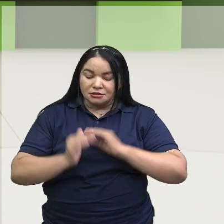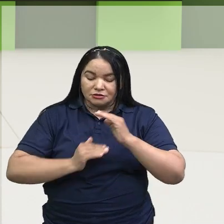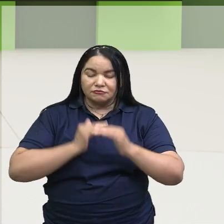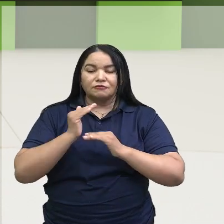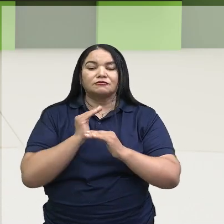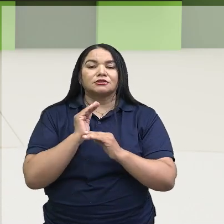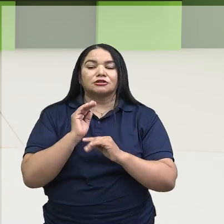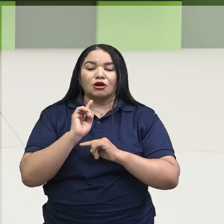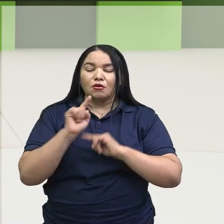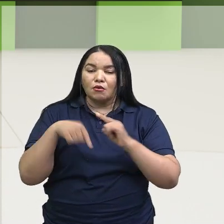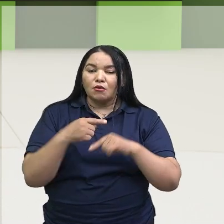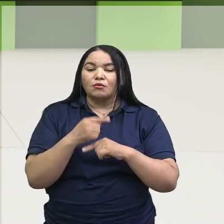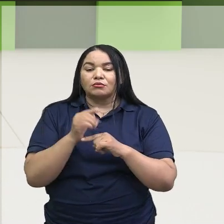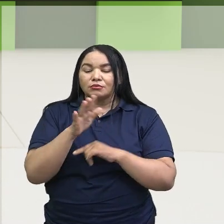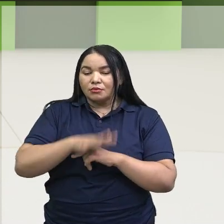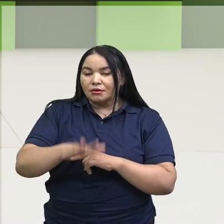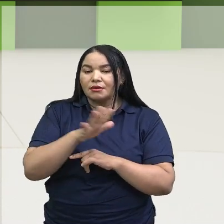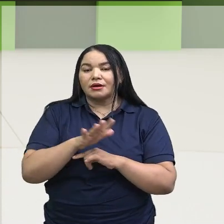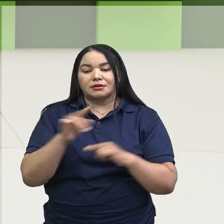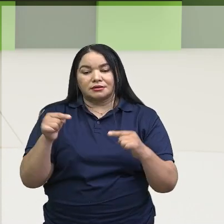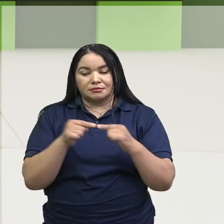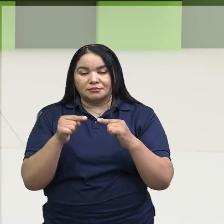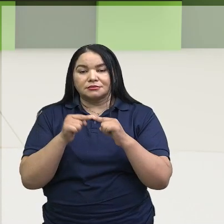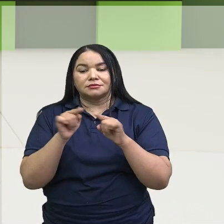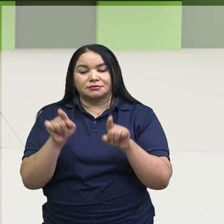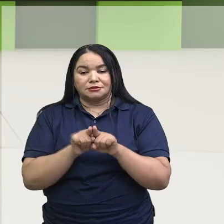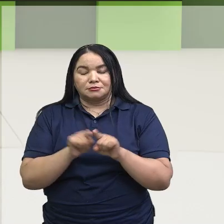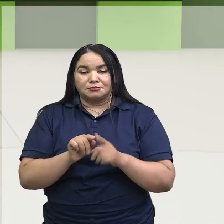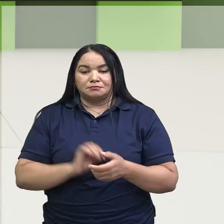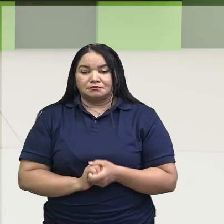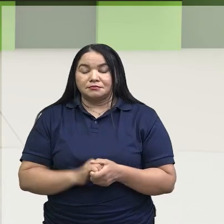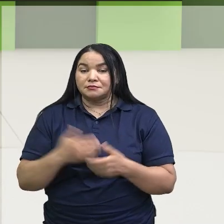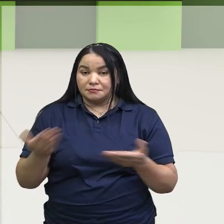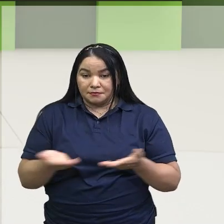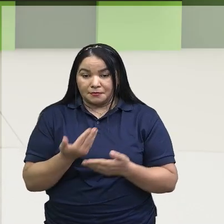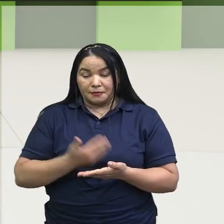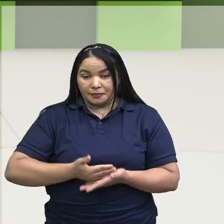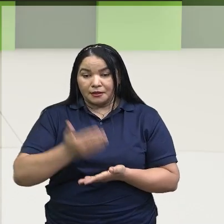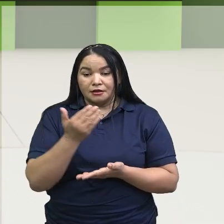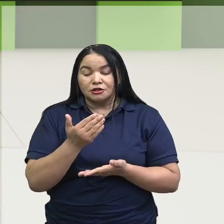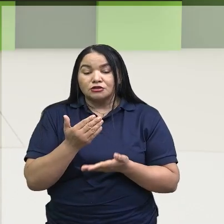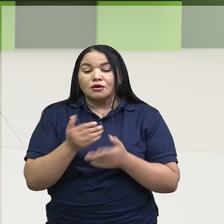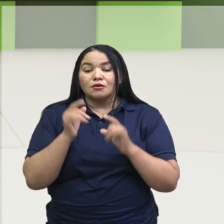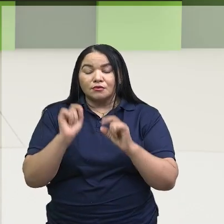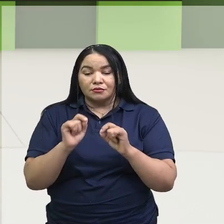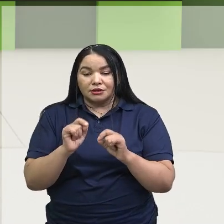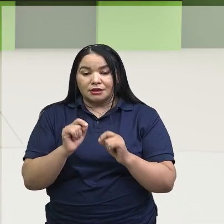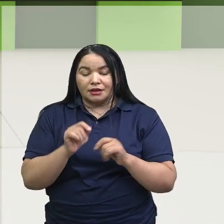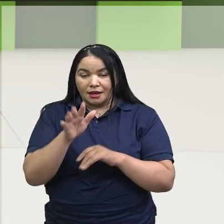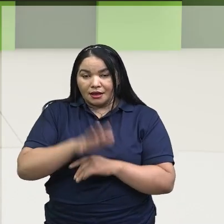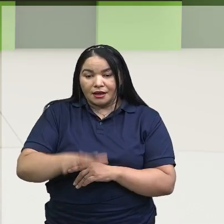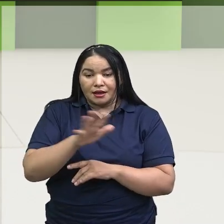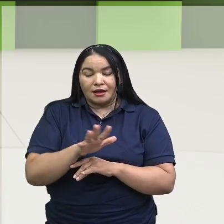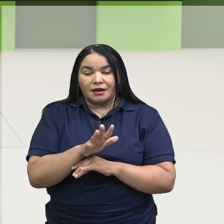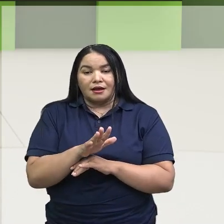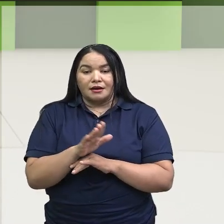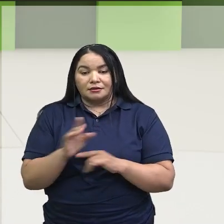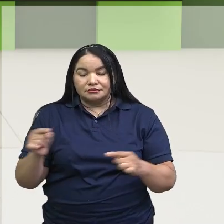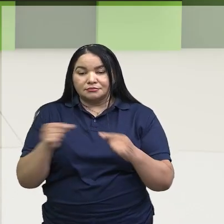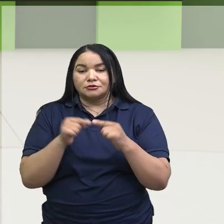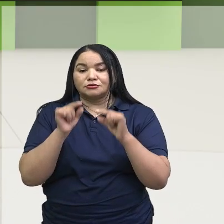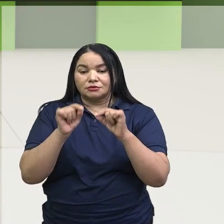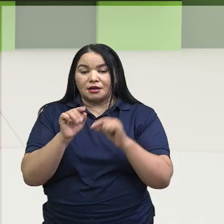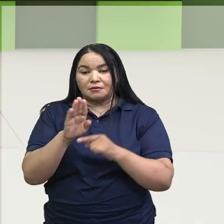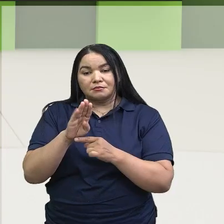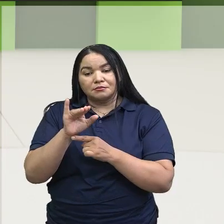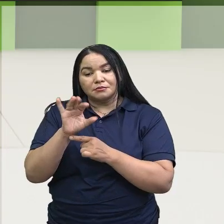desenvolvida para as outras áreas também. Muito bem, né? Então a gente vai continuar observando as áreas relacionadas à biotecnologia e